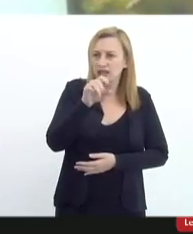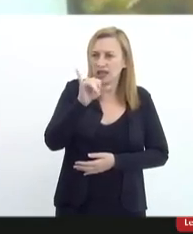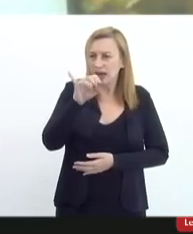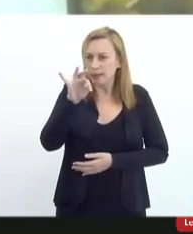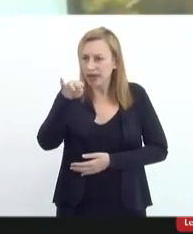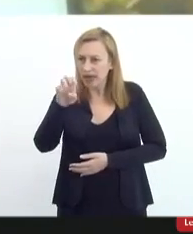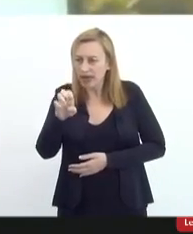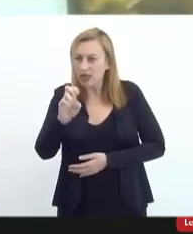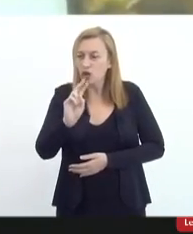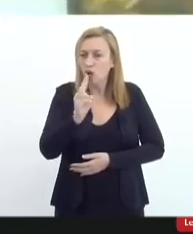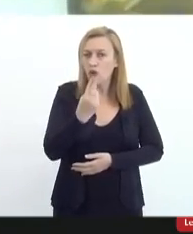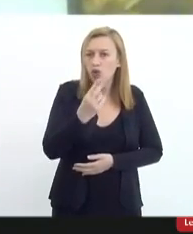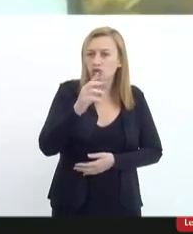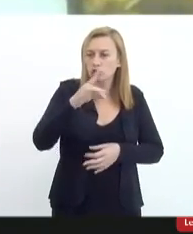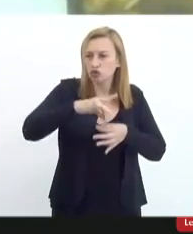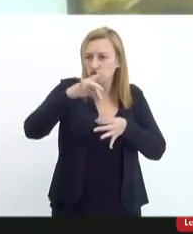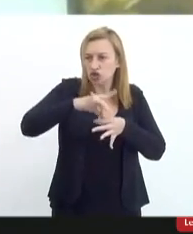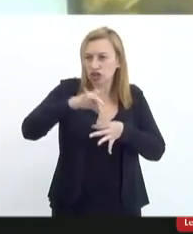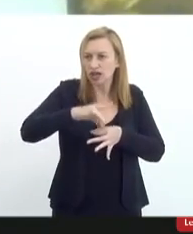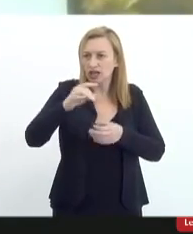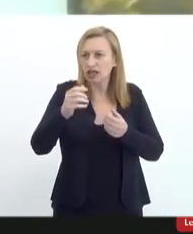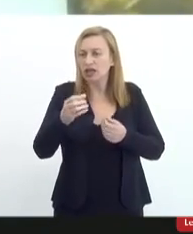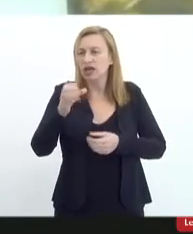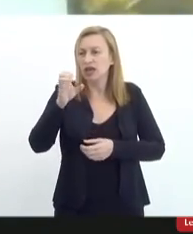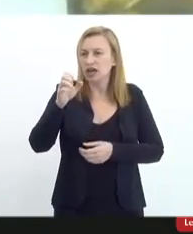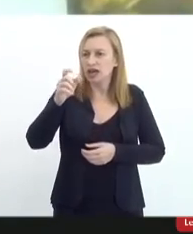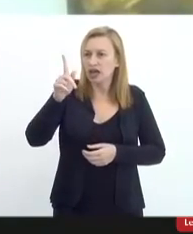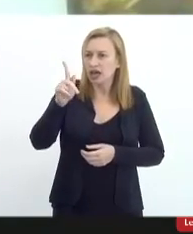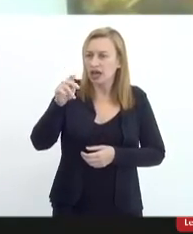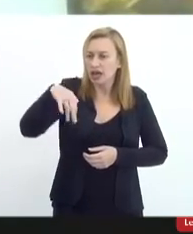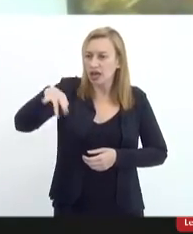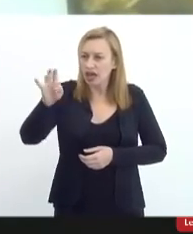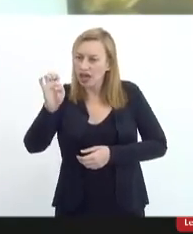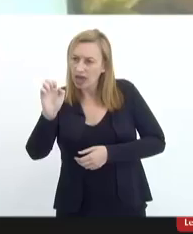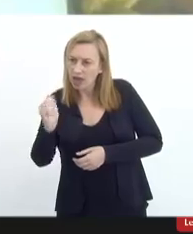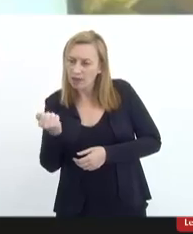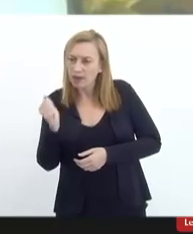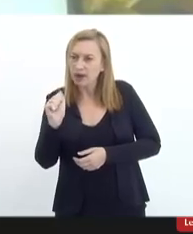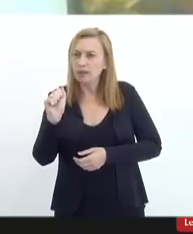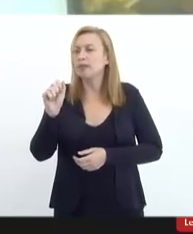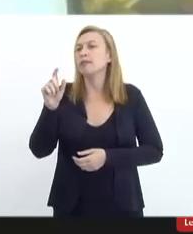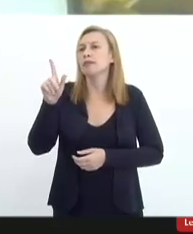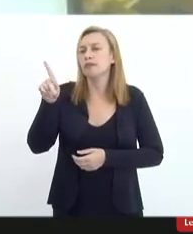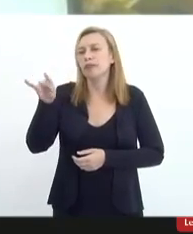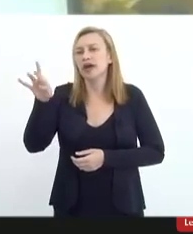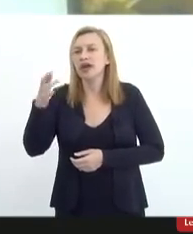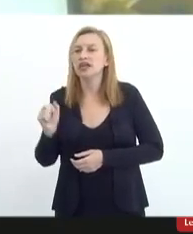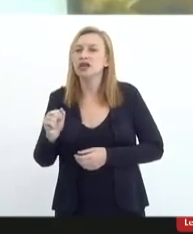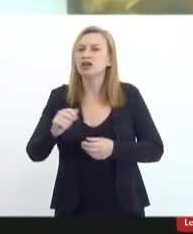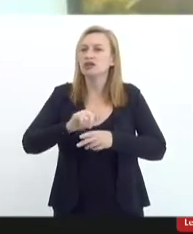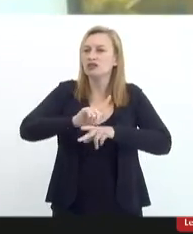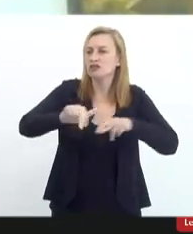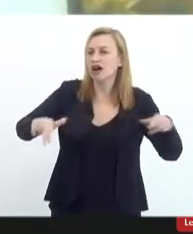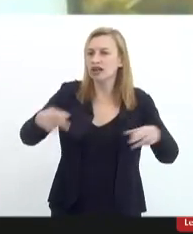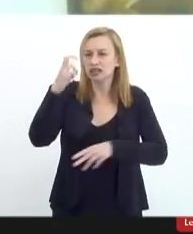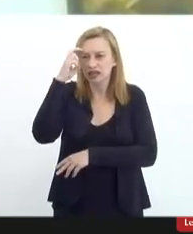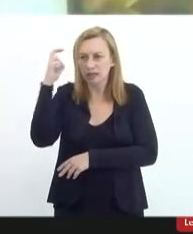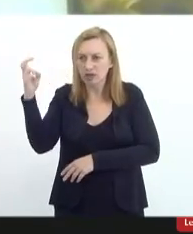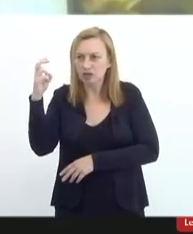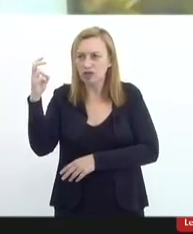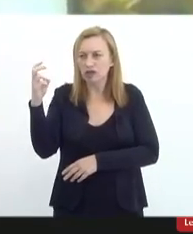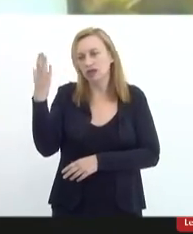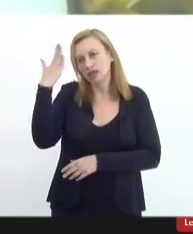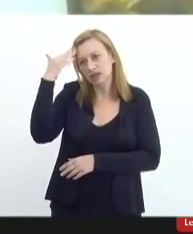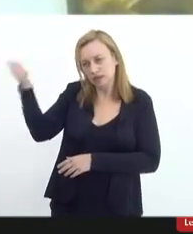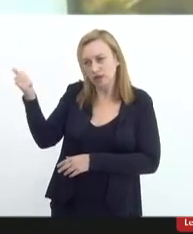um chá de quebra-pedra e tantas outras sabedorias presentes na cultura tradicional